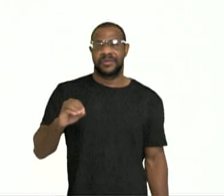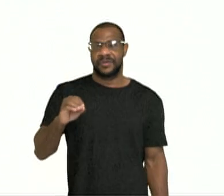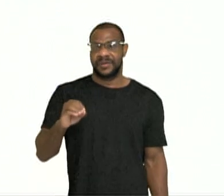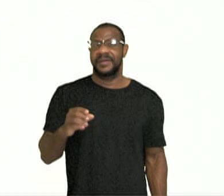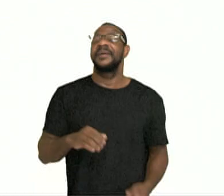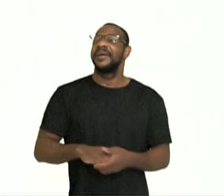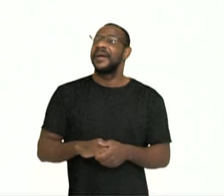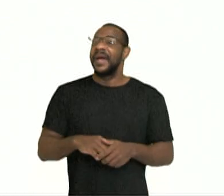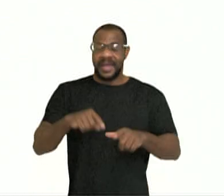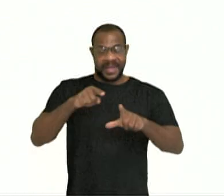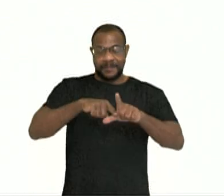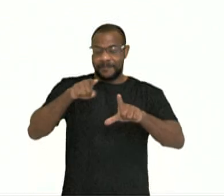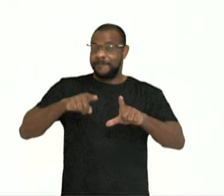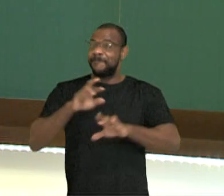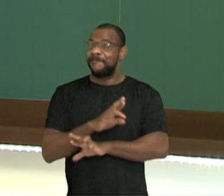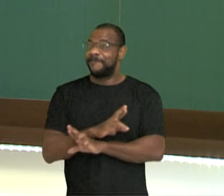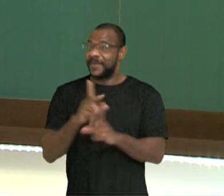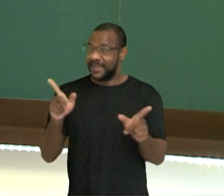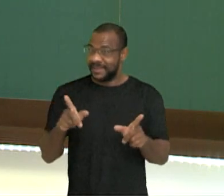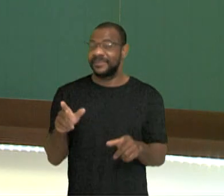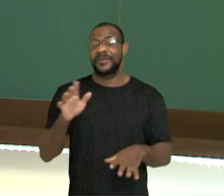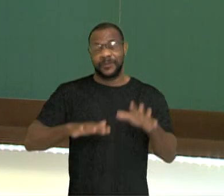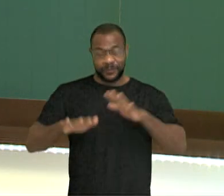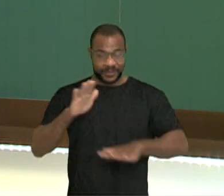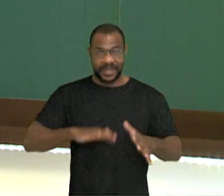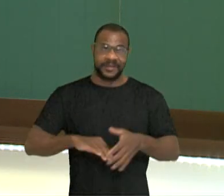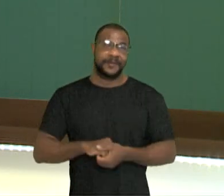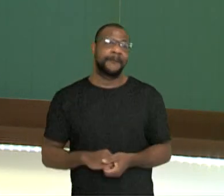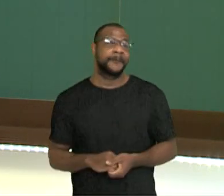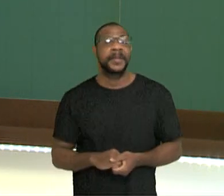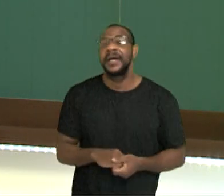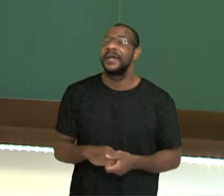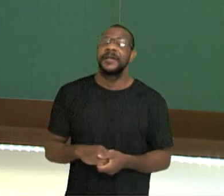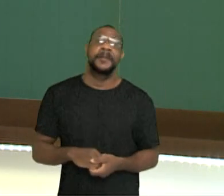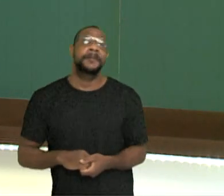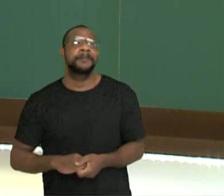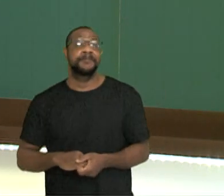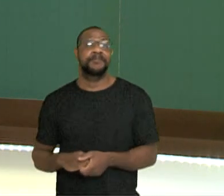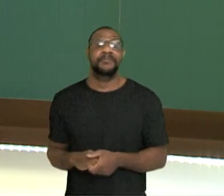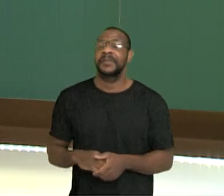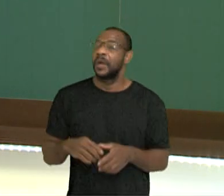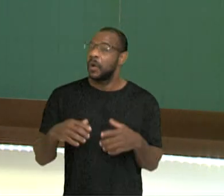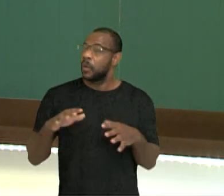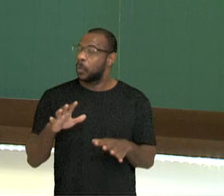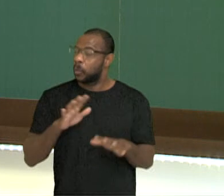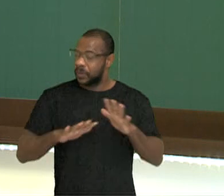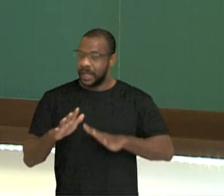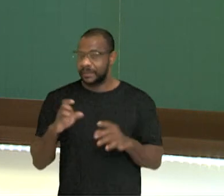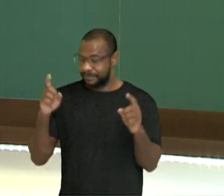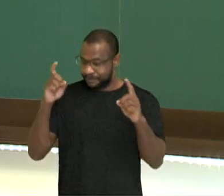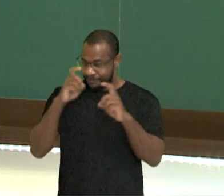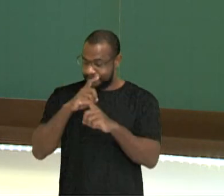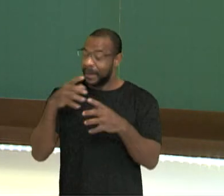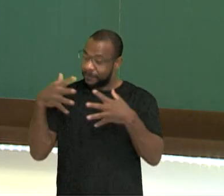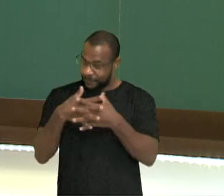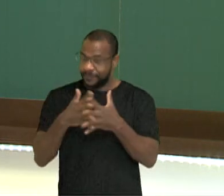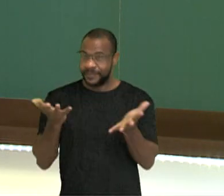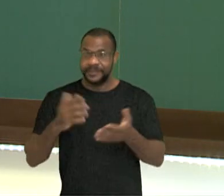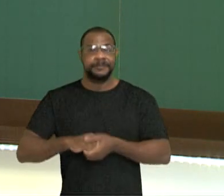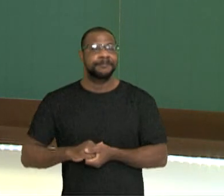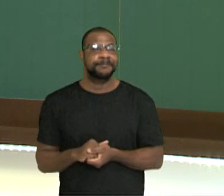ali de gráfico, mais informações ali diversas, né? Então, é um gênero muito próximo do gráfico, certo?